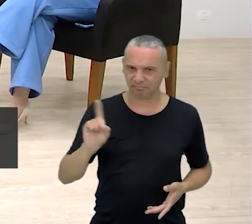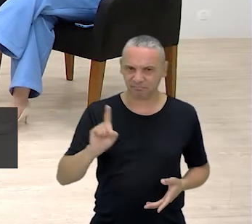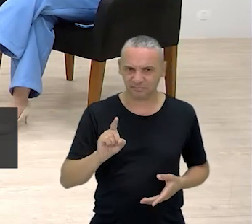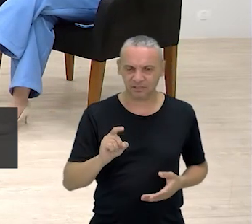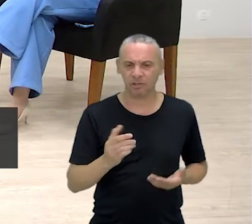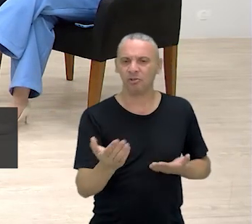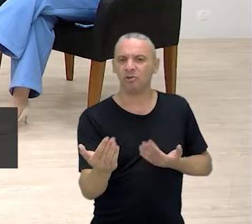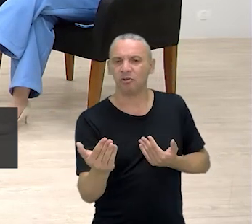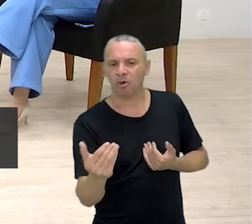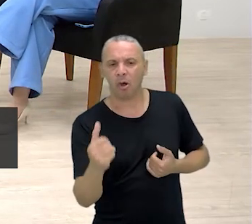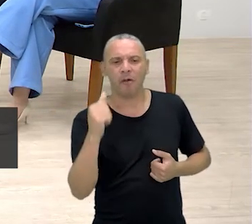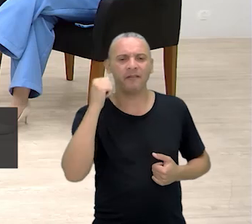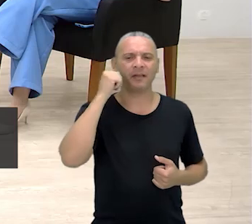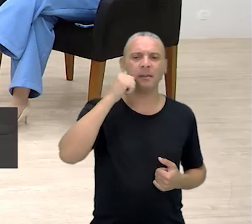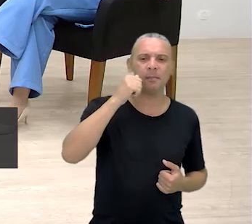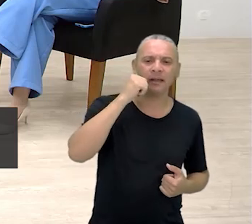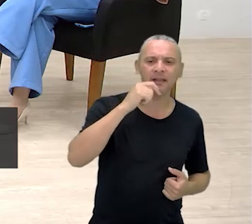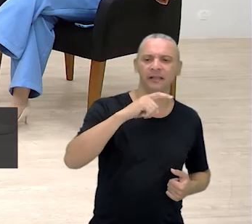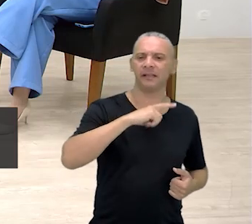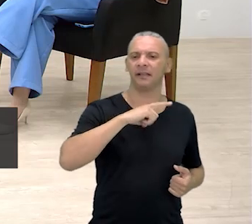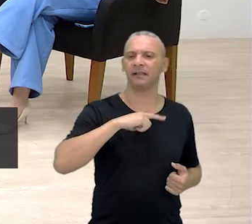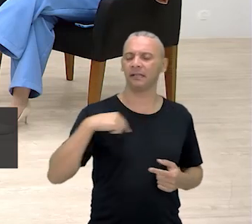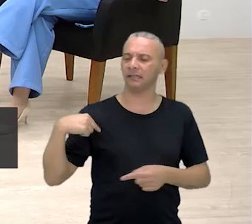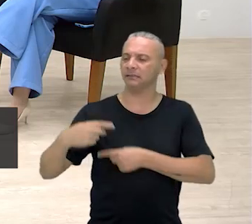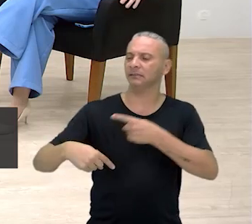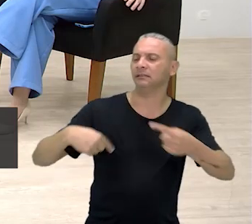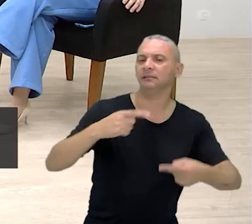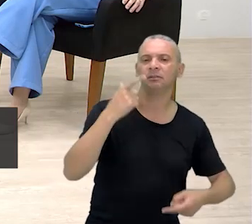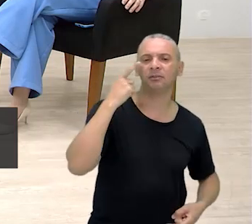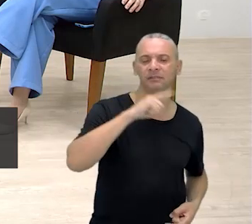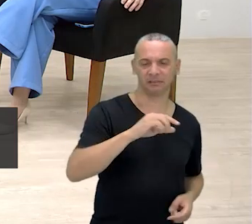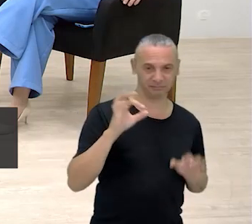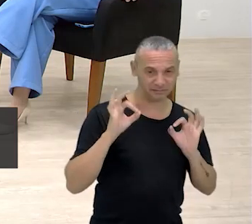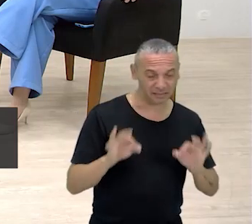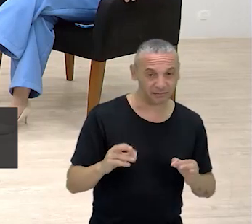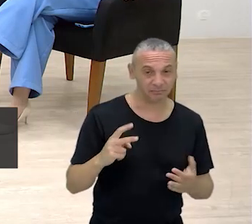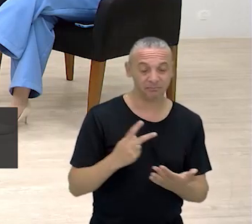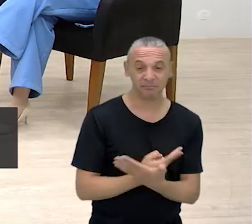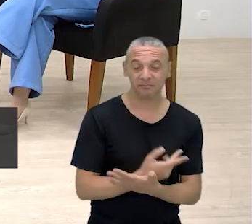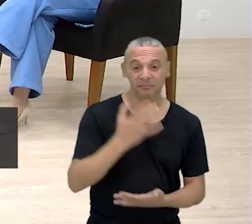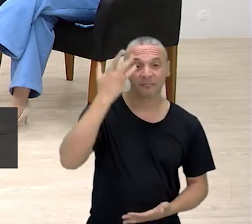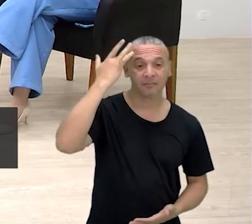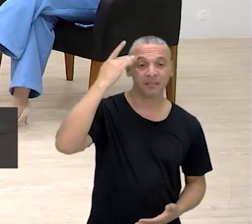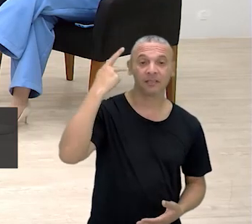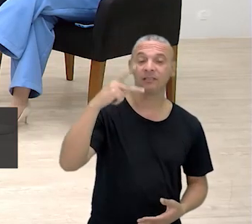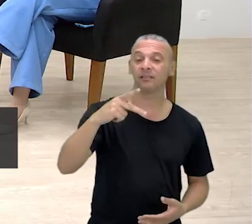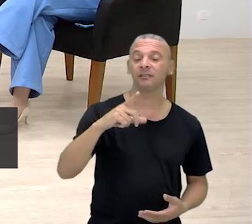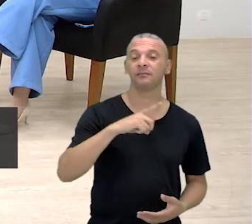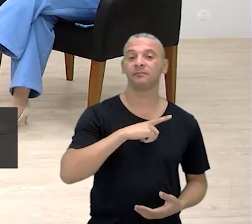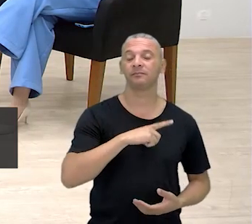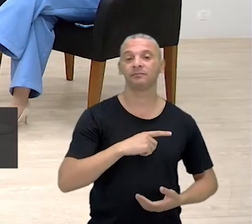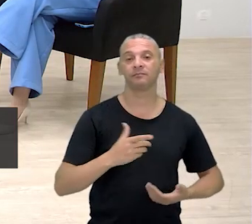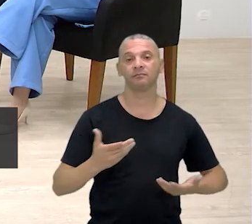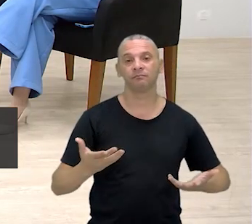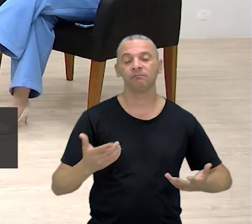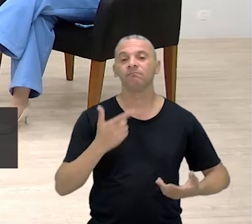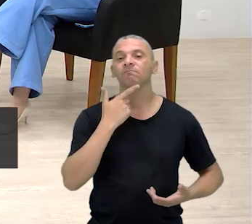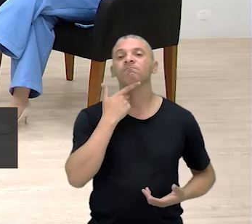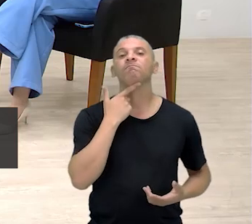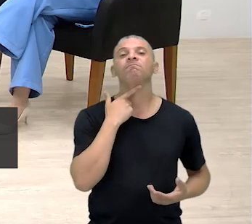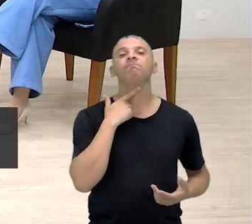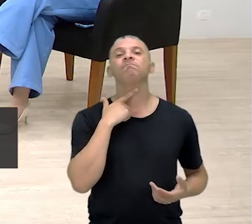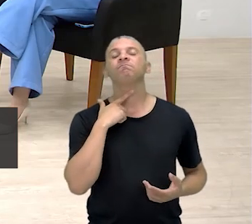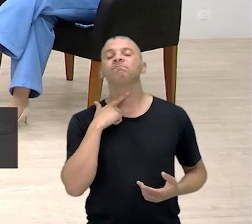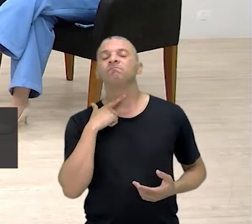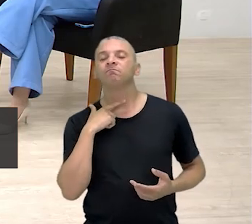mais nova, ele tem uma fortuna já que ele pegou da herança. Você acha que seria assim ou você tá mais na visão da Karine, assim, que ela queria todo aquele